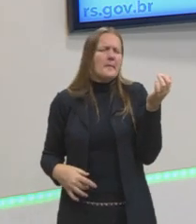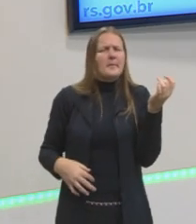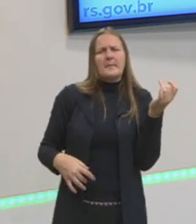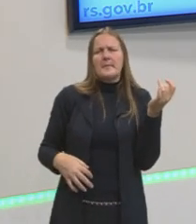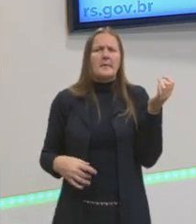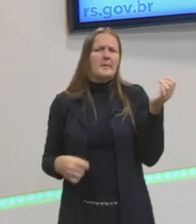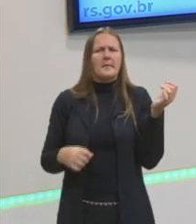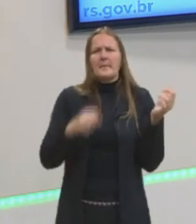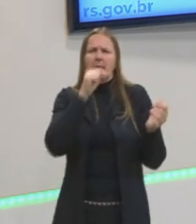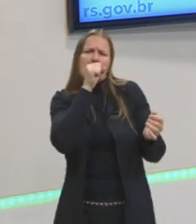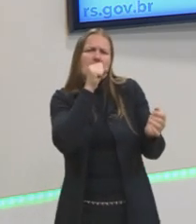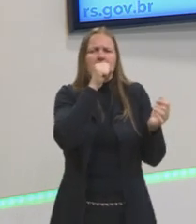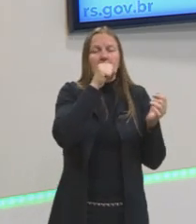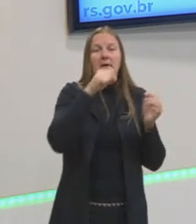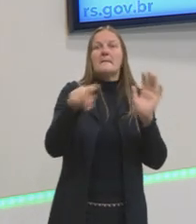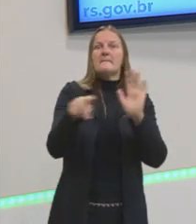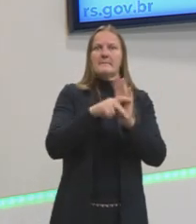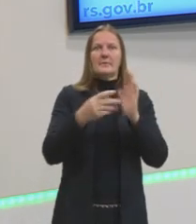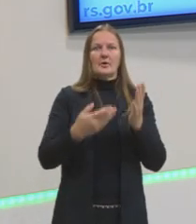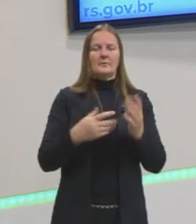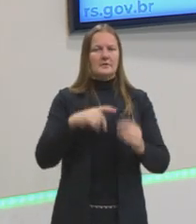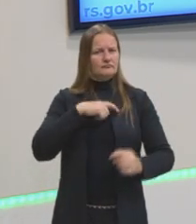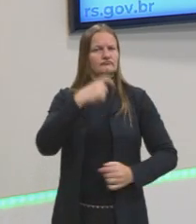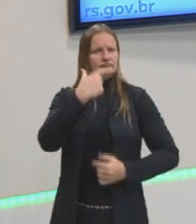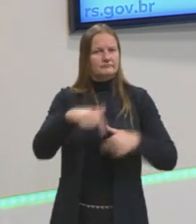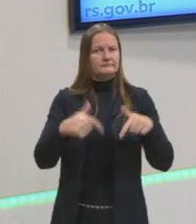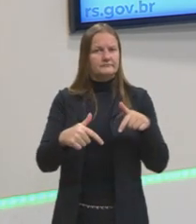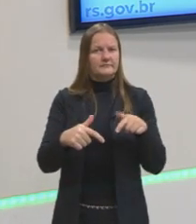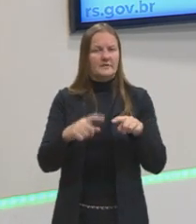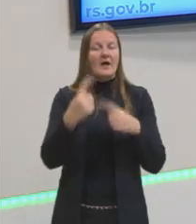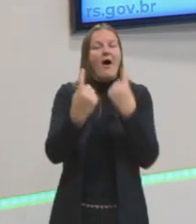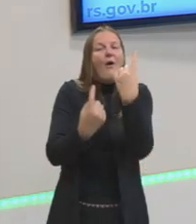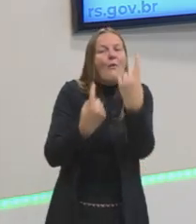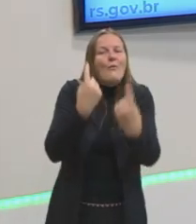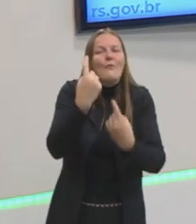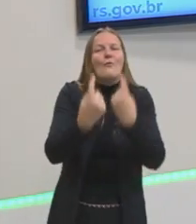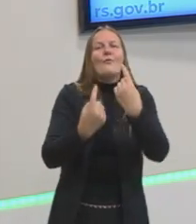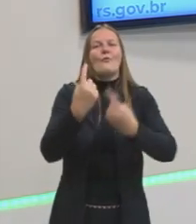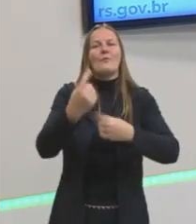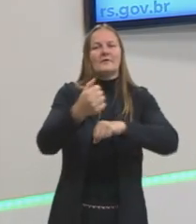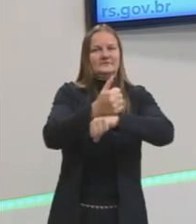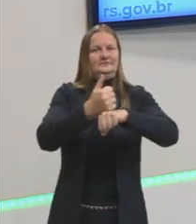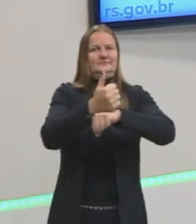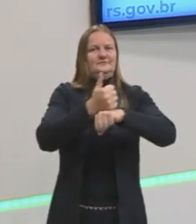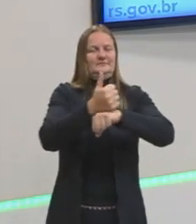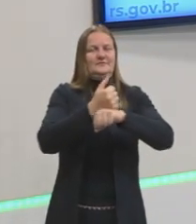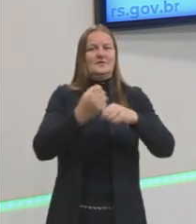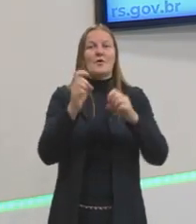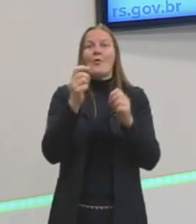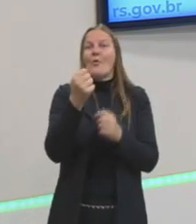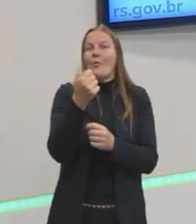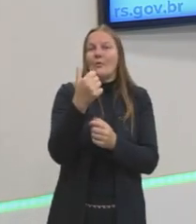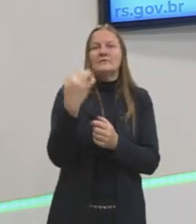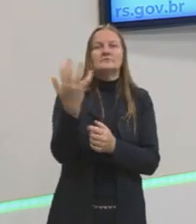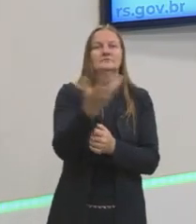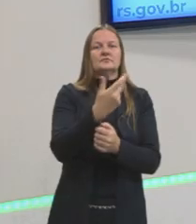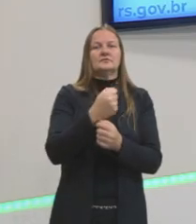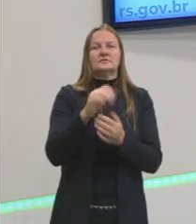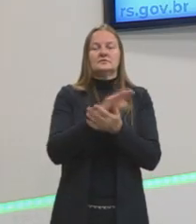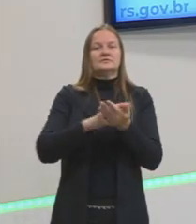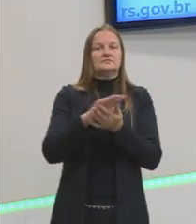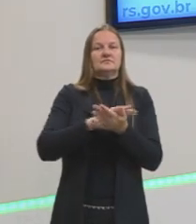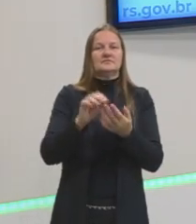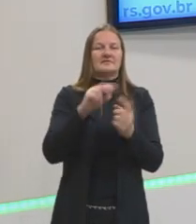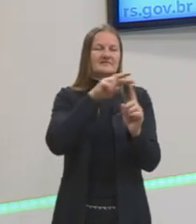a sua música né então ele tem o seu trabalho mas são algumas profissões e se você observar essas posições não